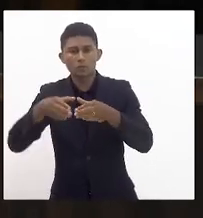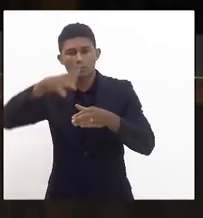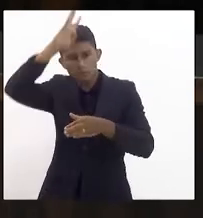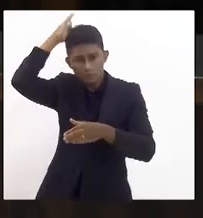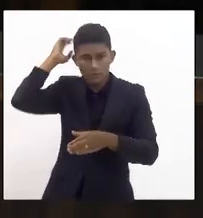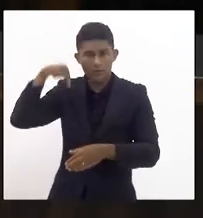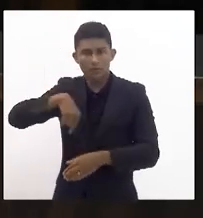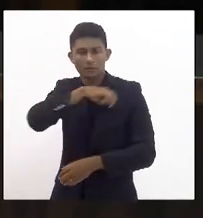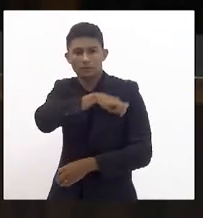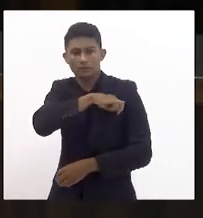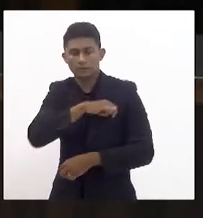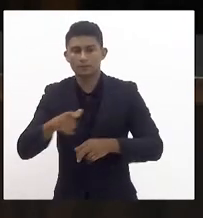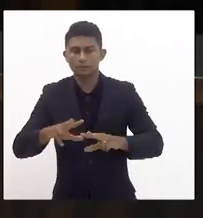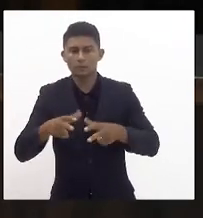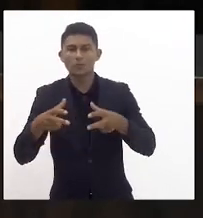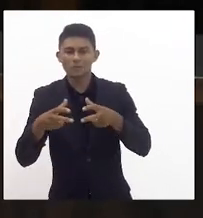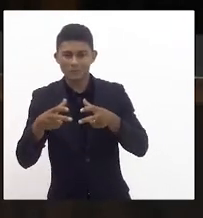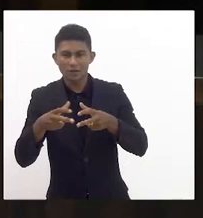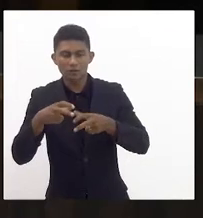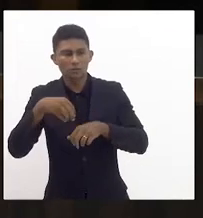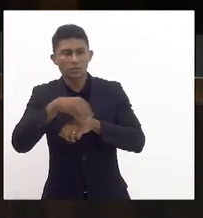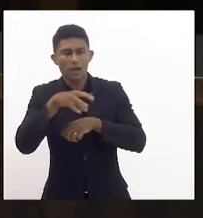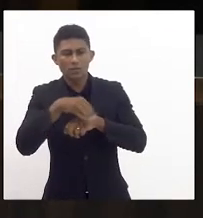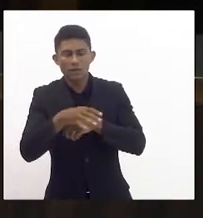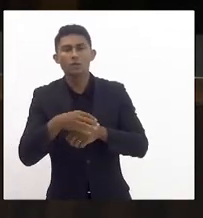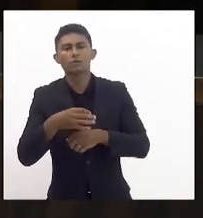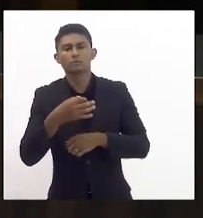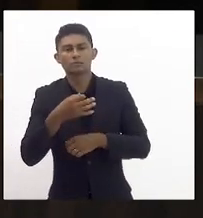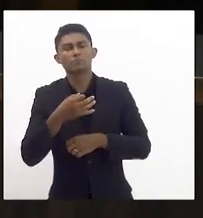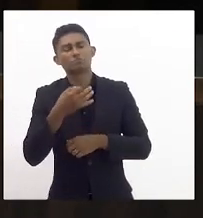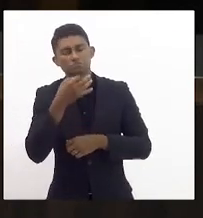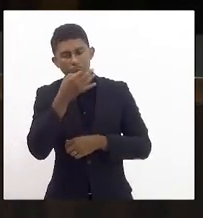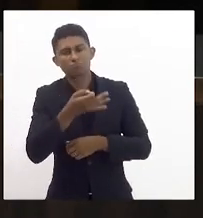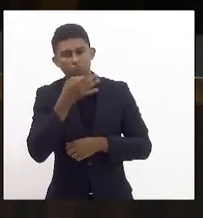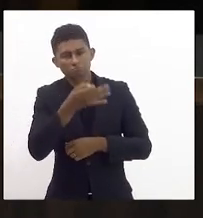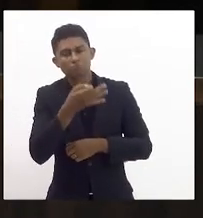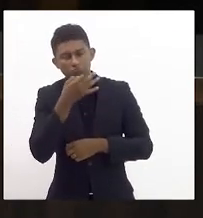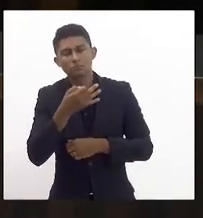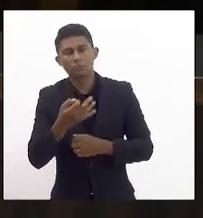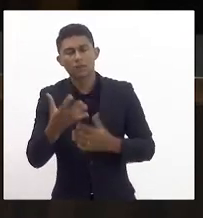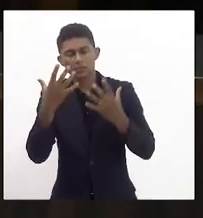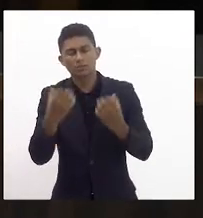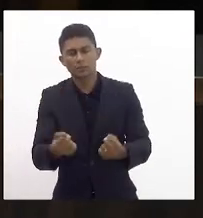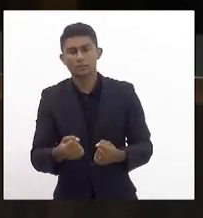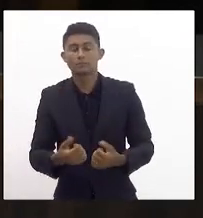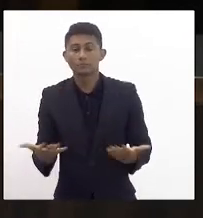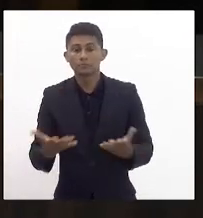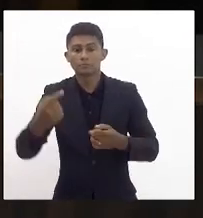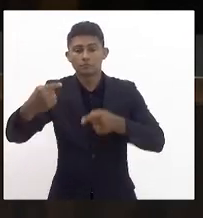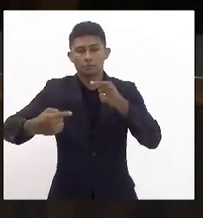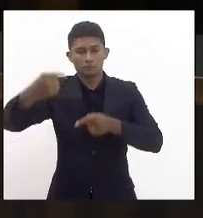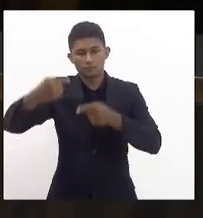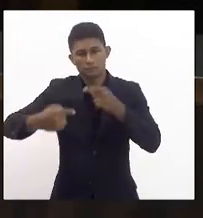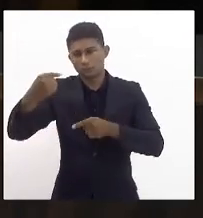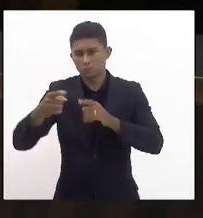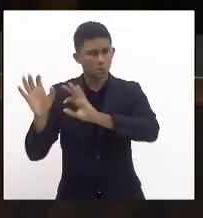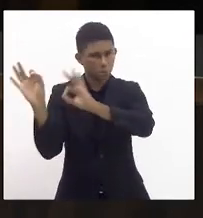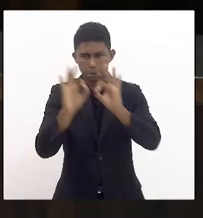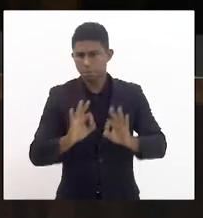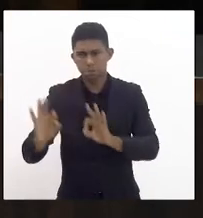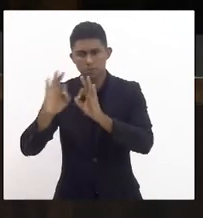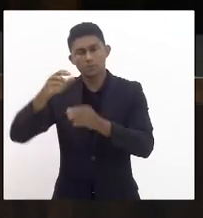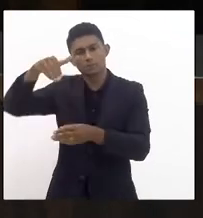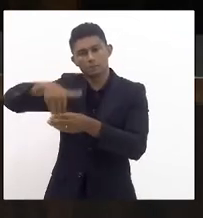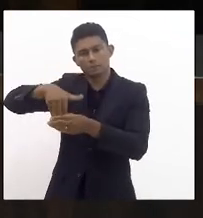Janeiro. Parecer da Comissão de Indicação Legislativa favorável, deputado Eurico Júnior. Em discussão, não havendo que queira discutir, encerra a discussão. Em votação, os